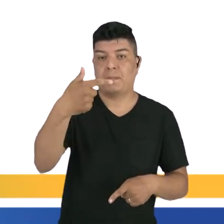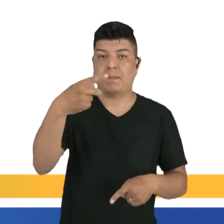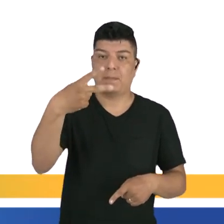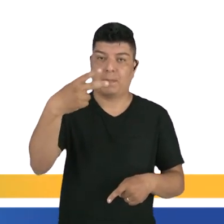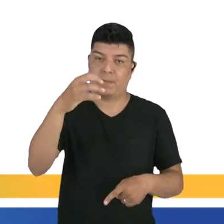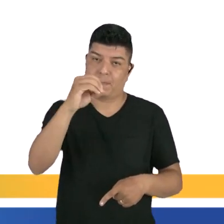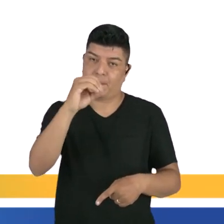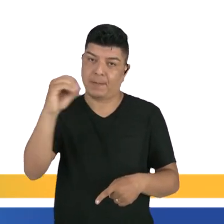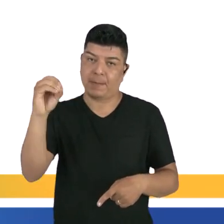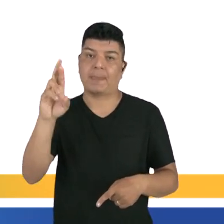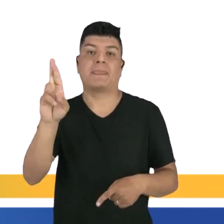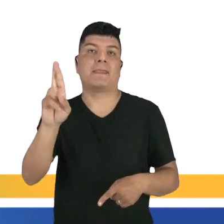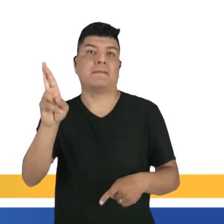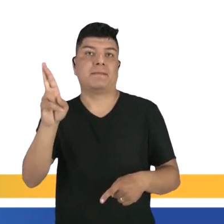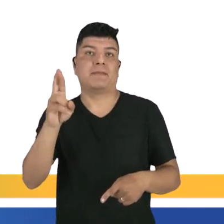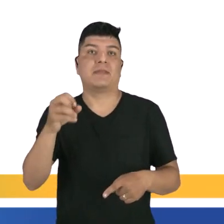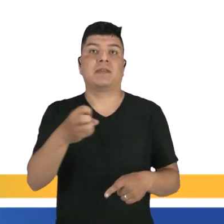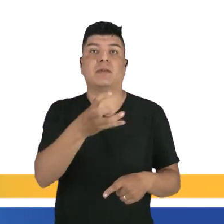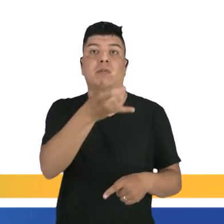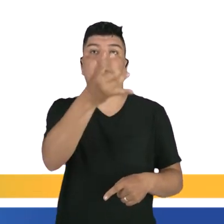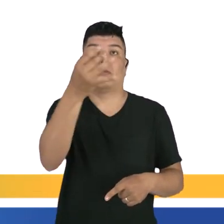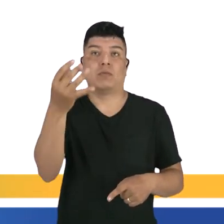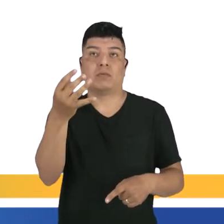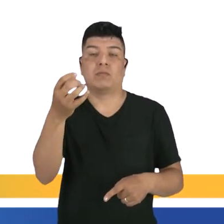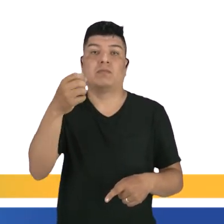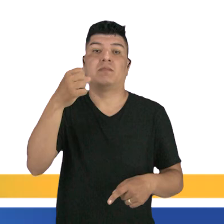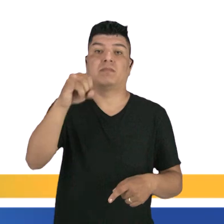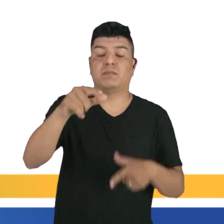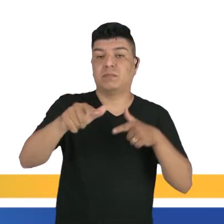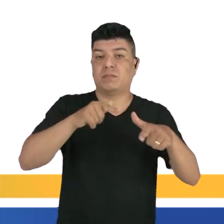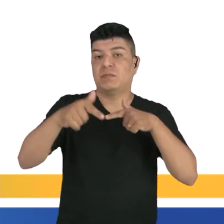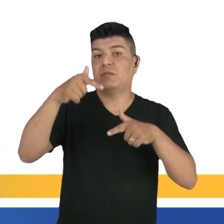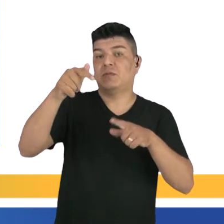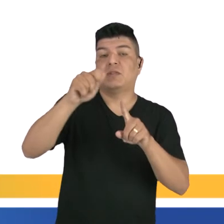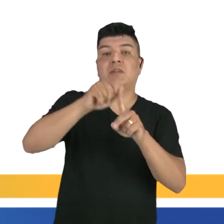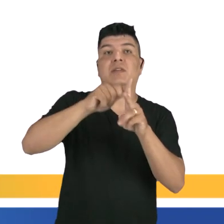trabalhou 7 meses nesse ano, quanto ela vai receber de 13º?